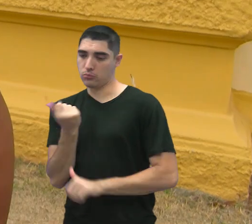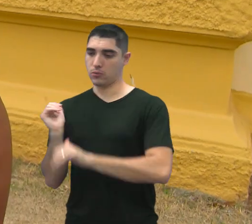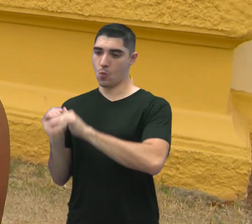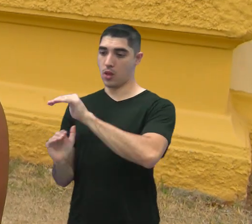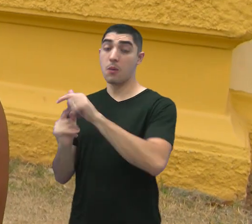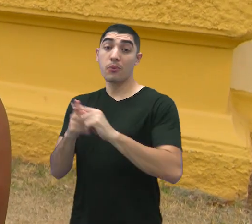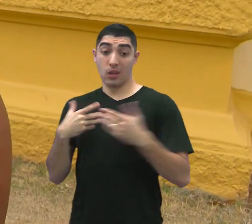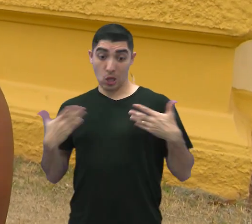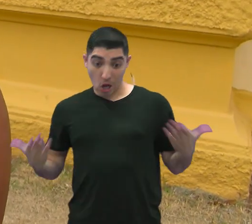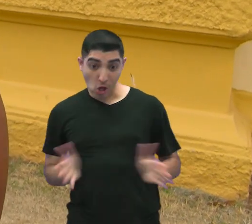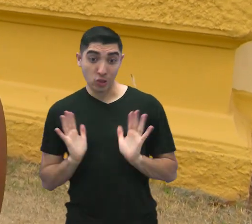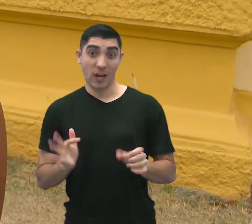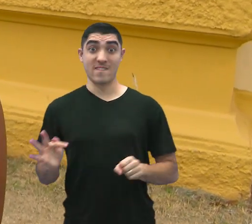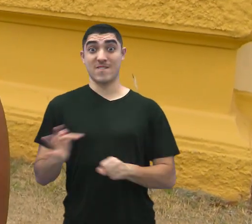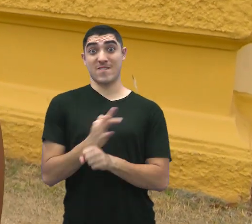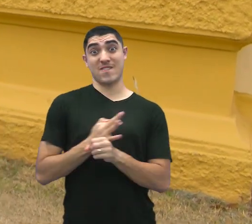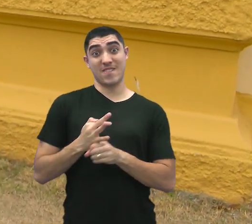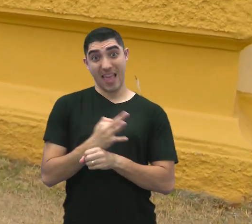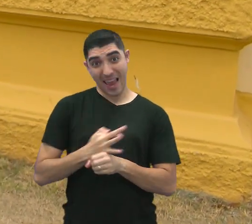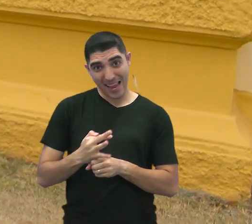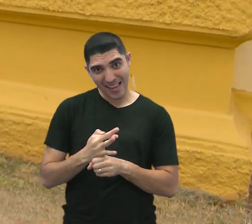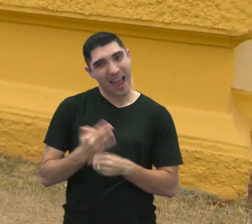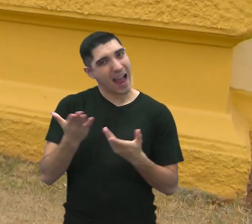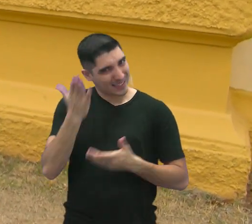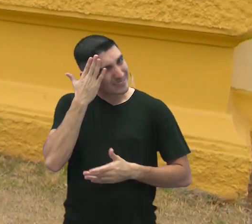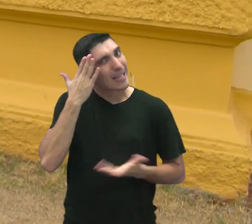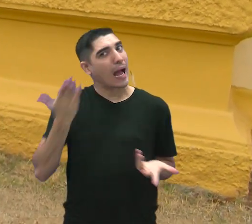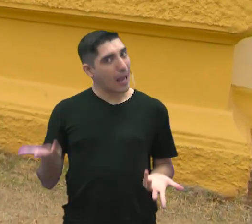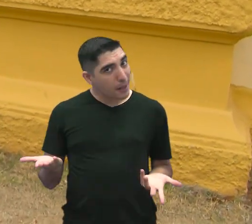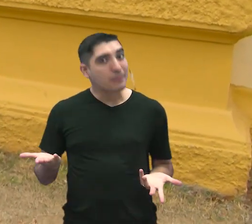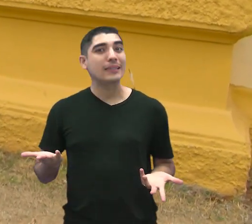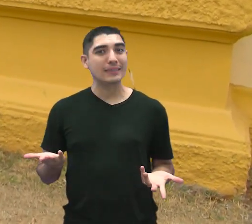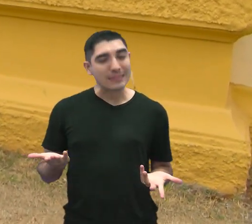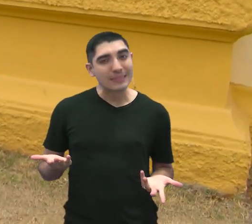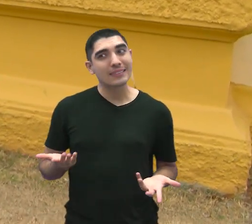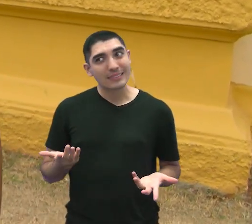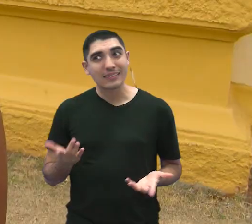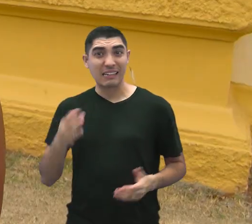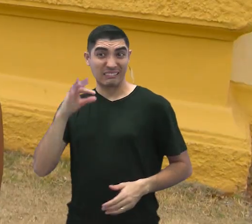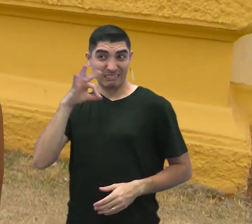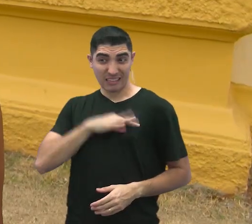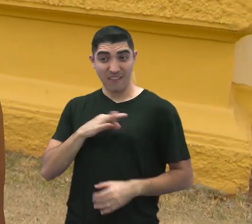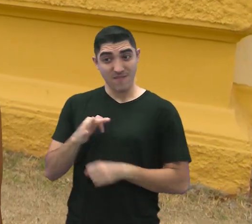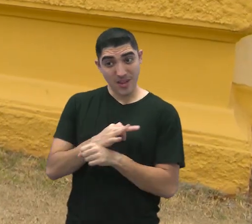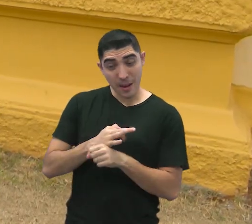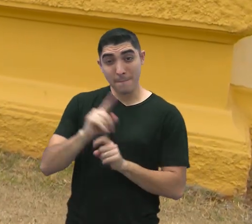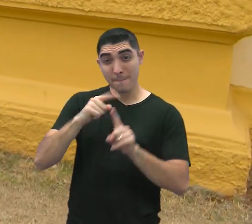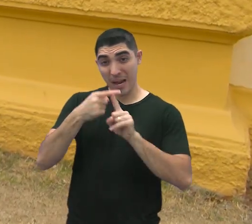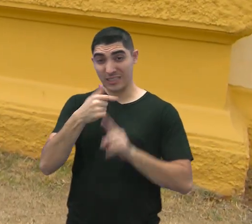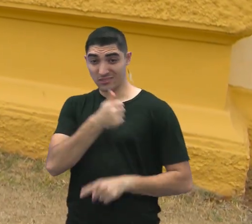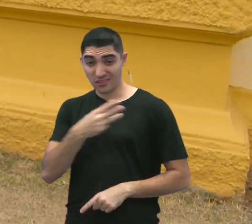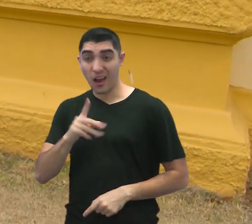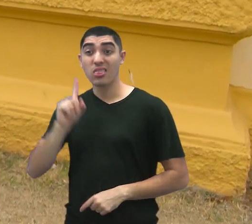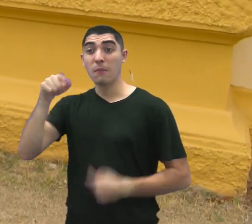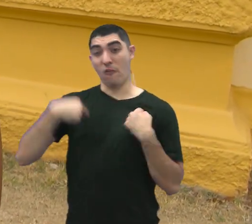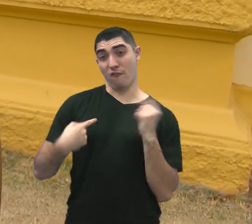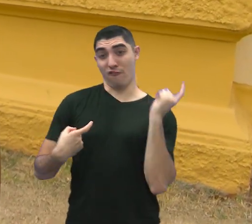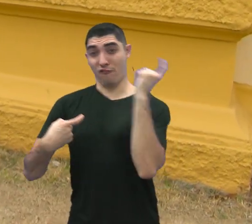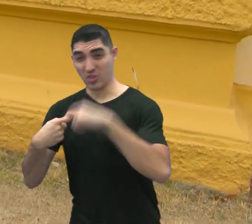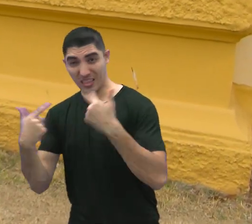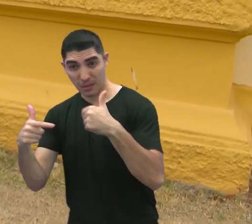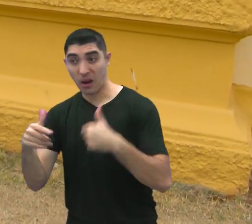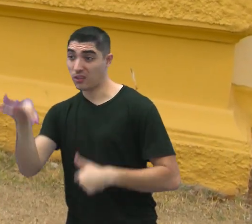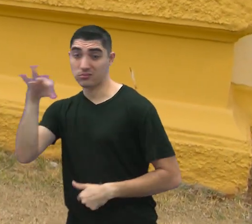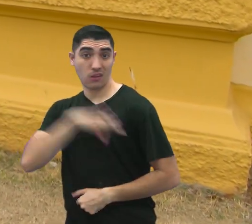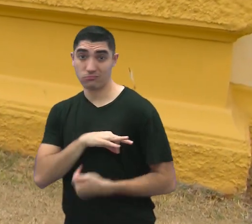estou de férias. Aí você já viu, né? De férias, sem o 10%, a gente já volta sem o dinheiro, né?